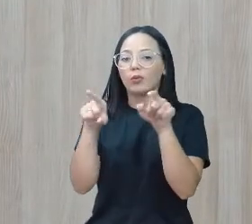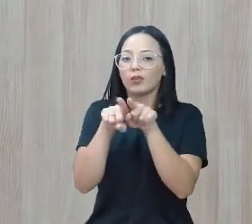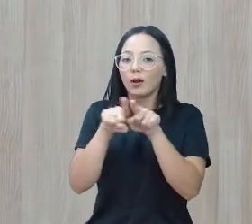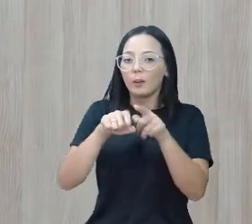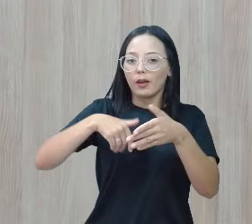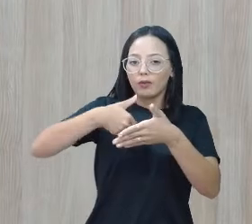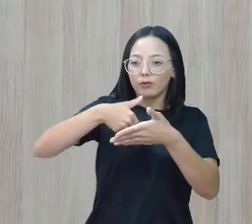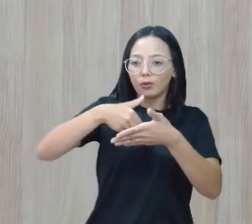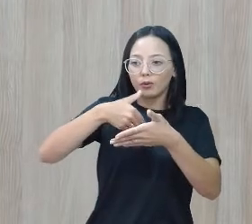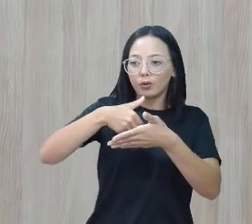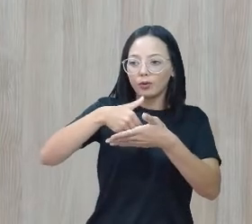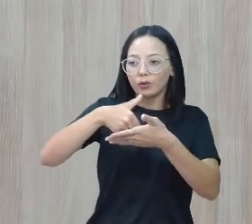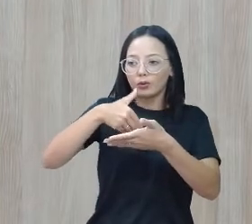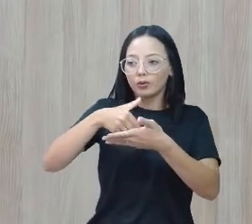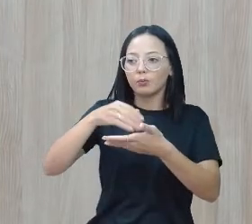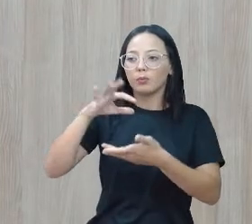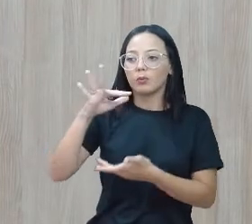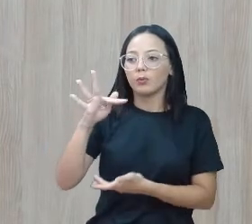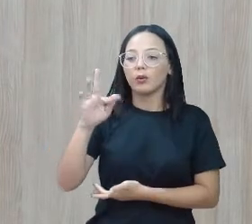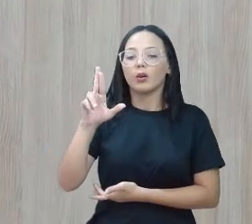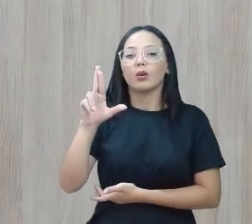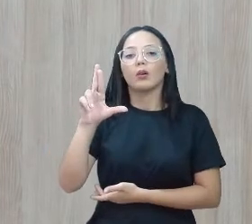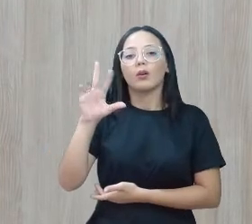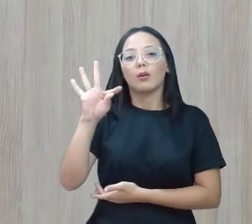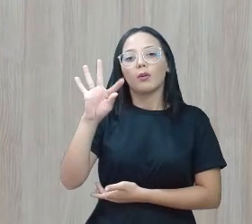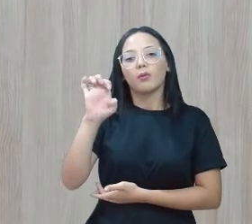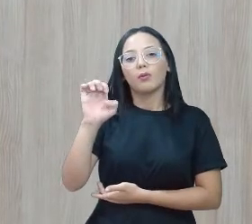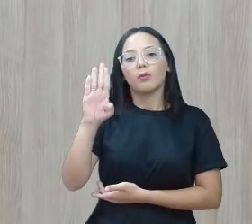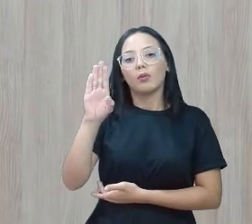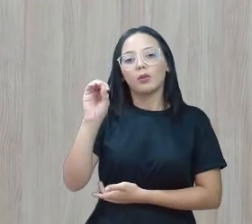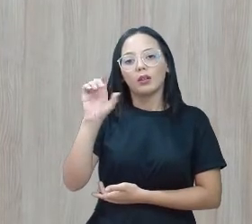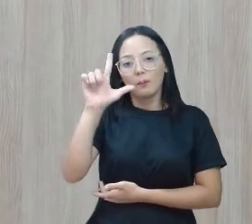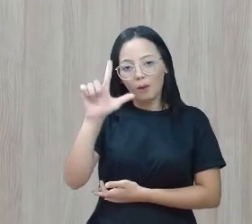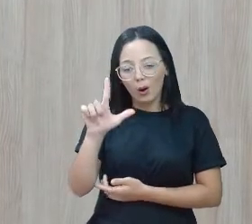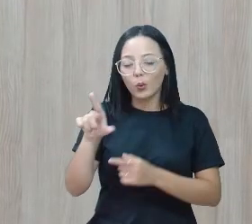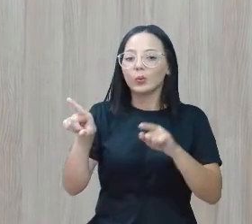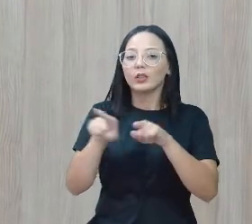um futebolzaço, como vocês falam, não é?